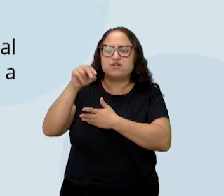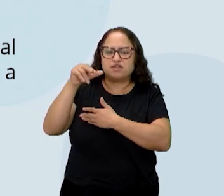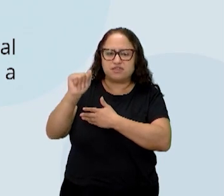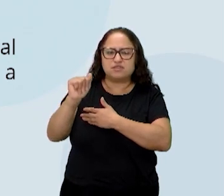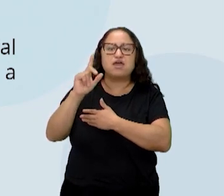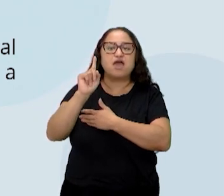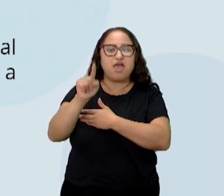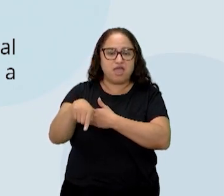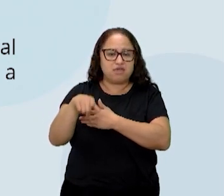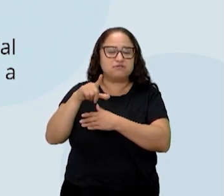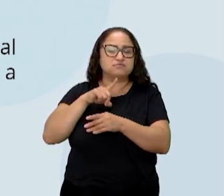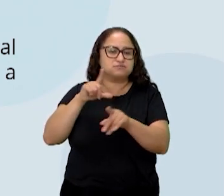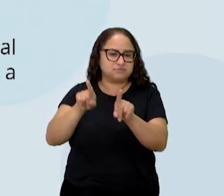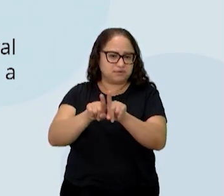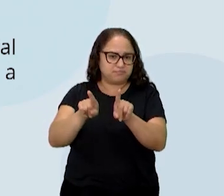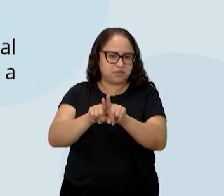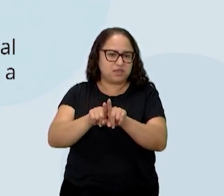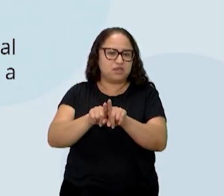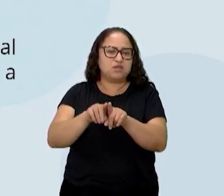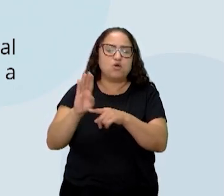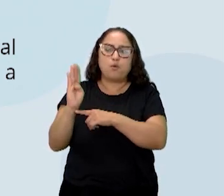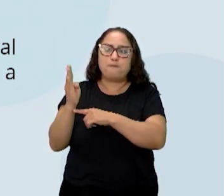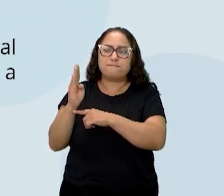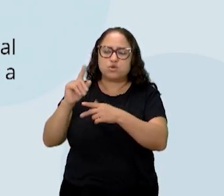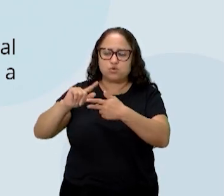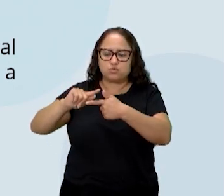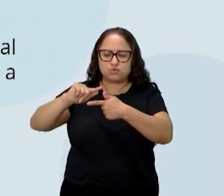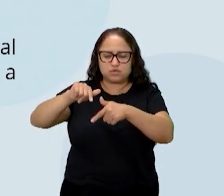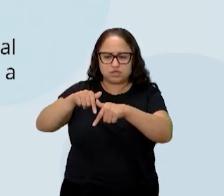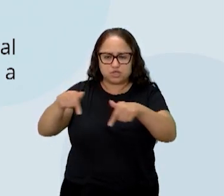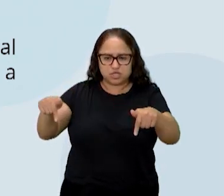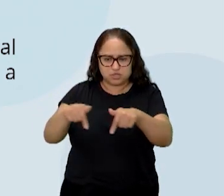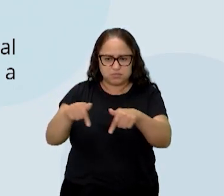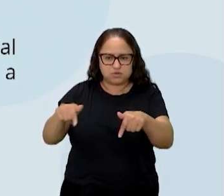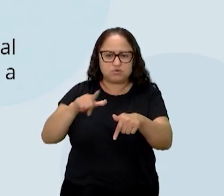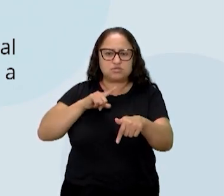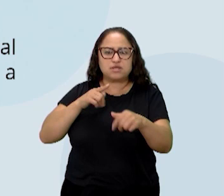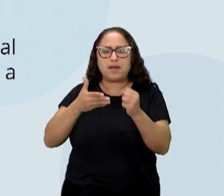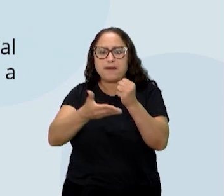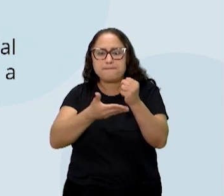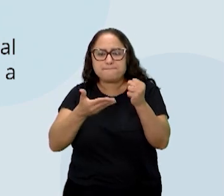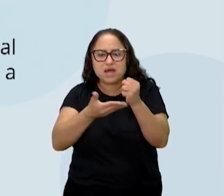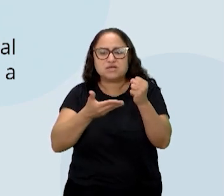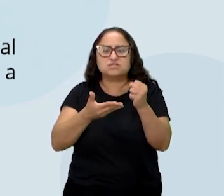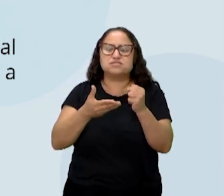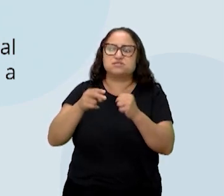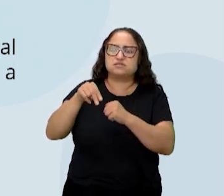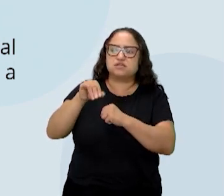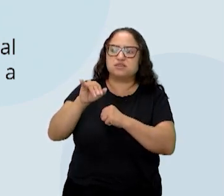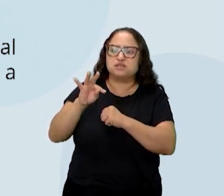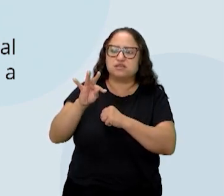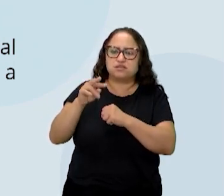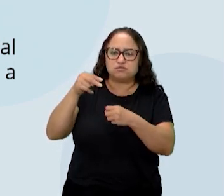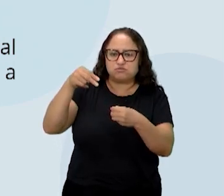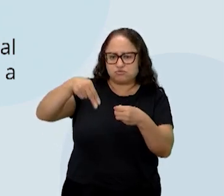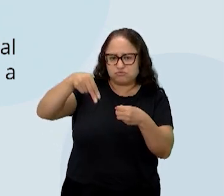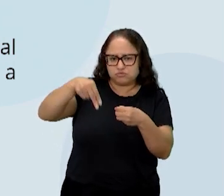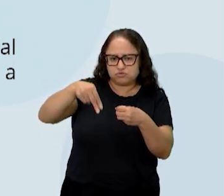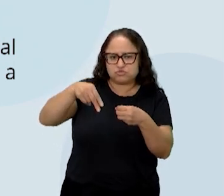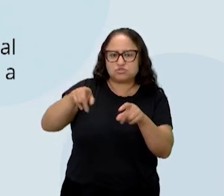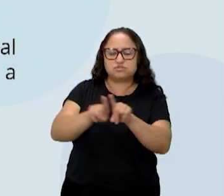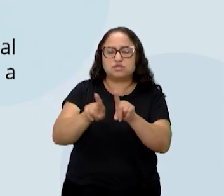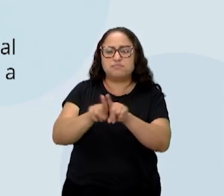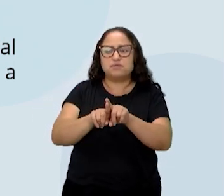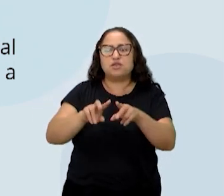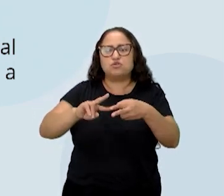era um bioquímico e foi ele o primeiro a descobrir as bases nitrogenadas e o grupo fosfato que compõe o